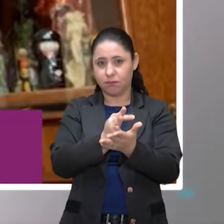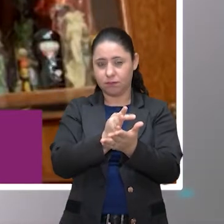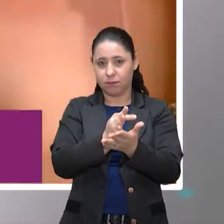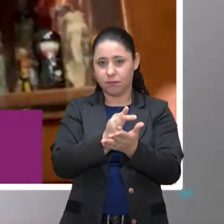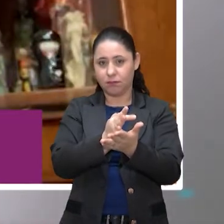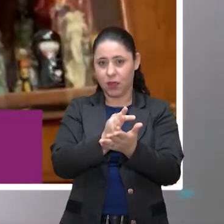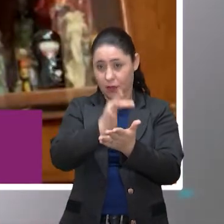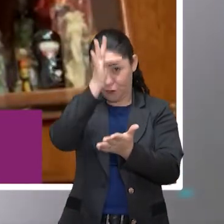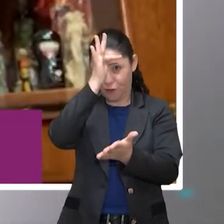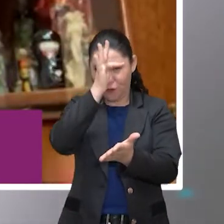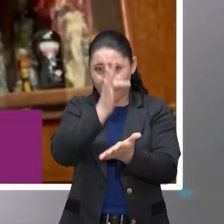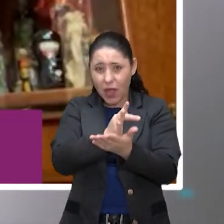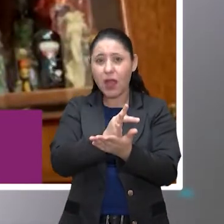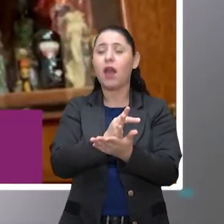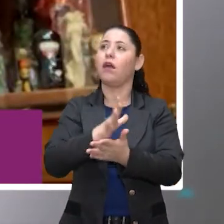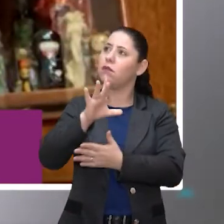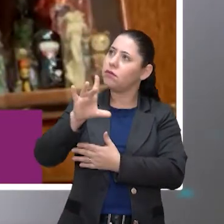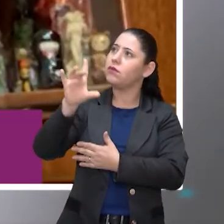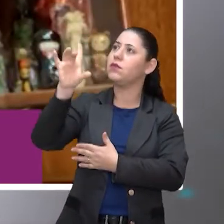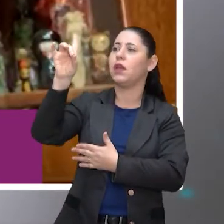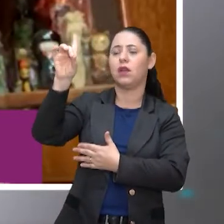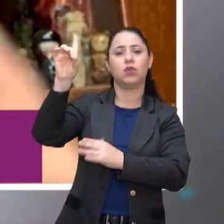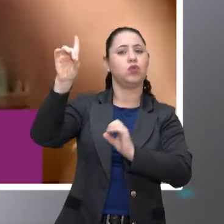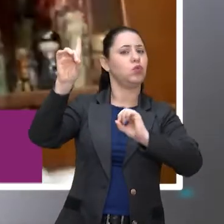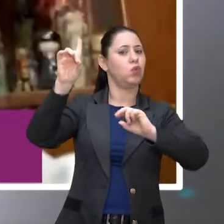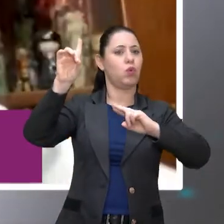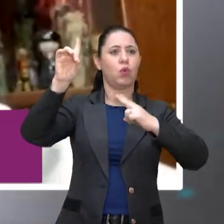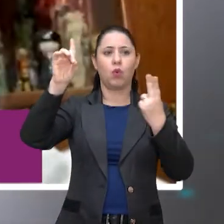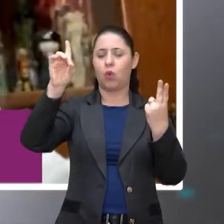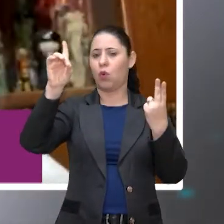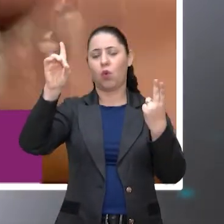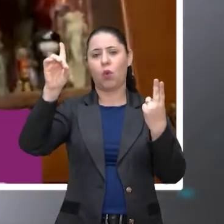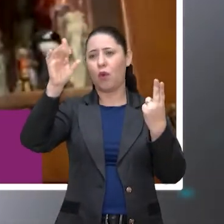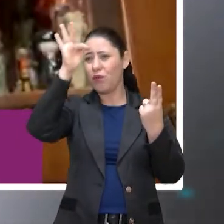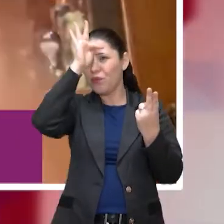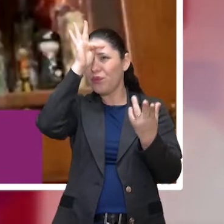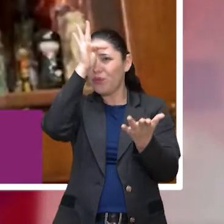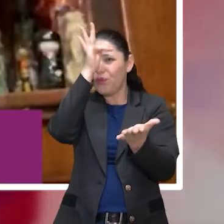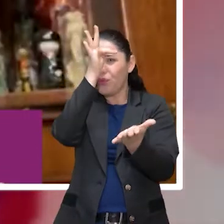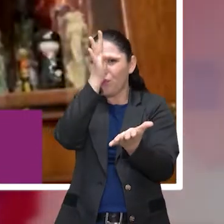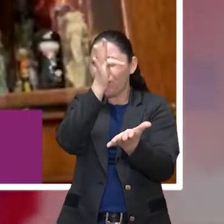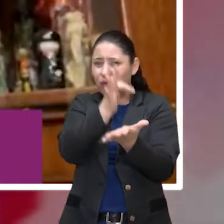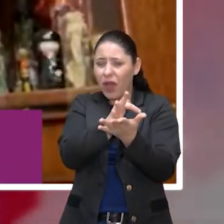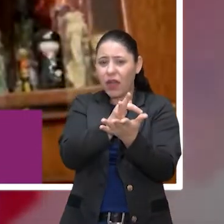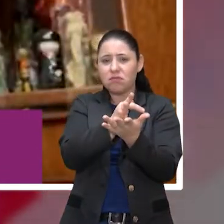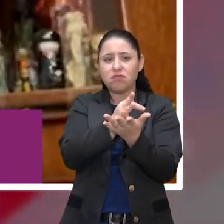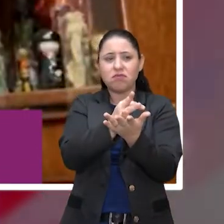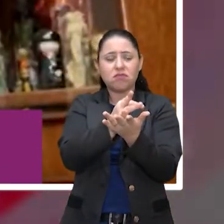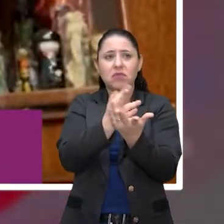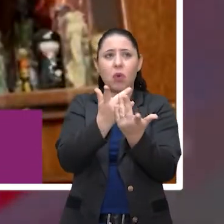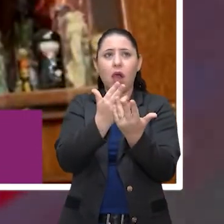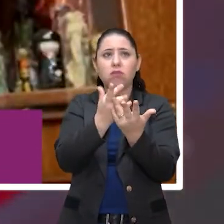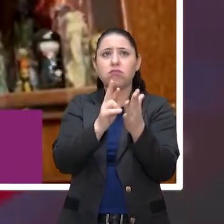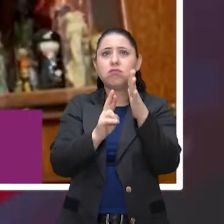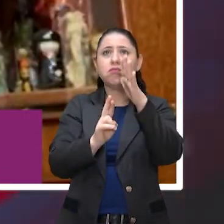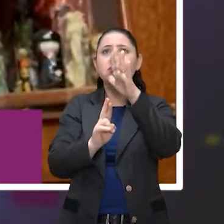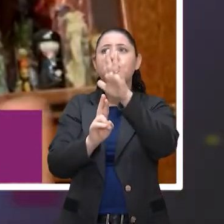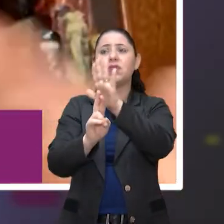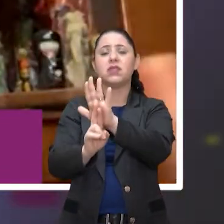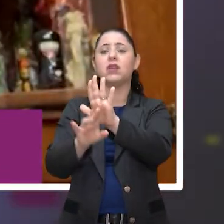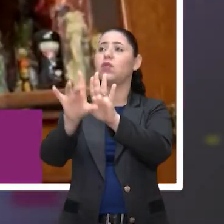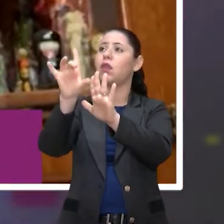quando a gente fala é Deus ou aquela fé que representaria Deus, né?